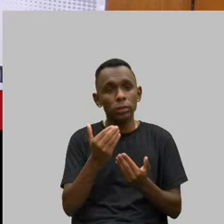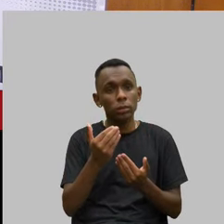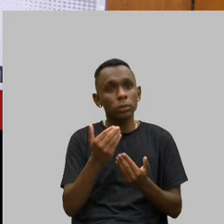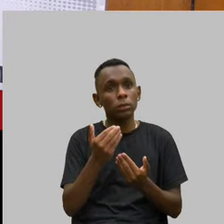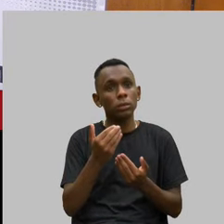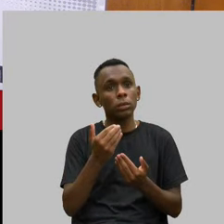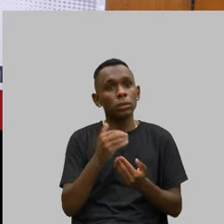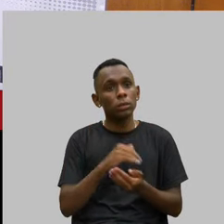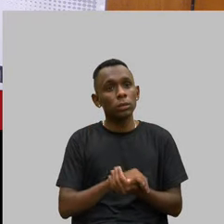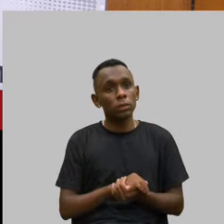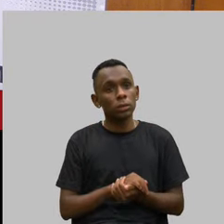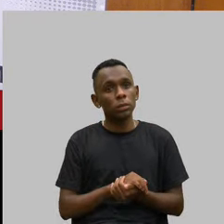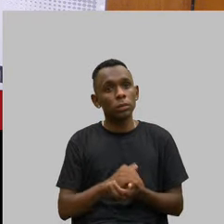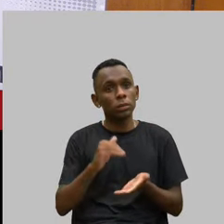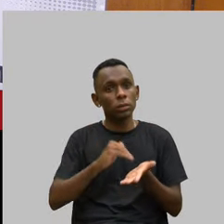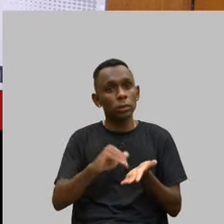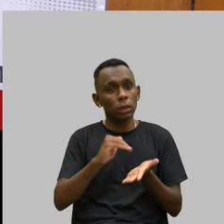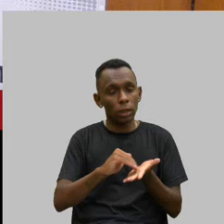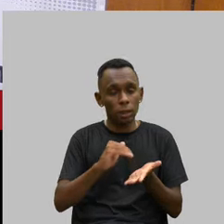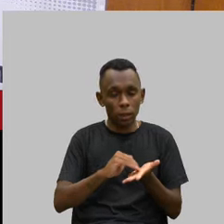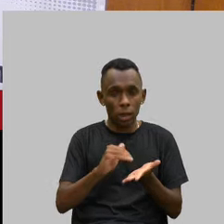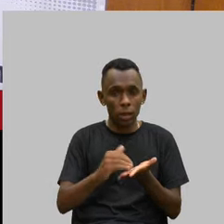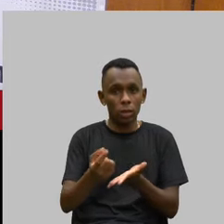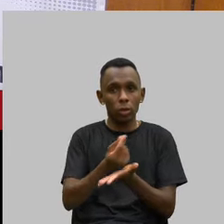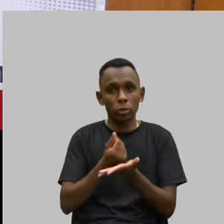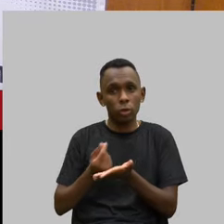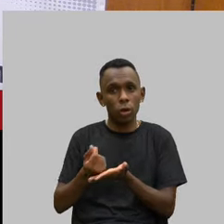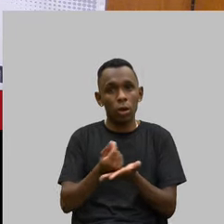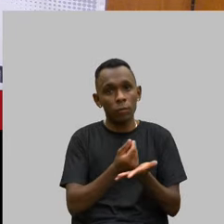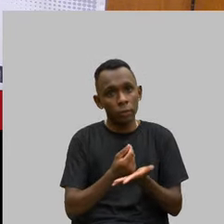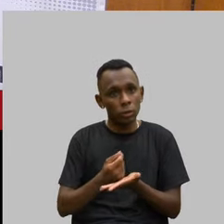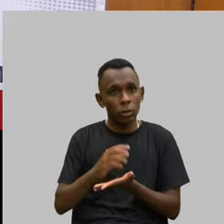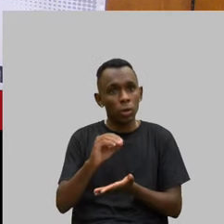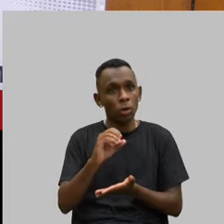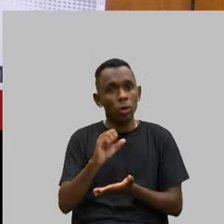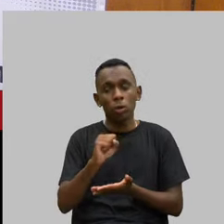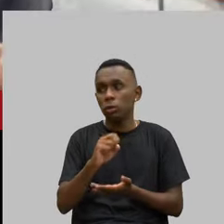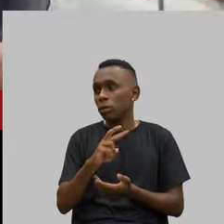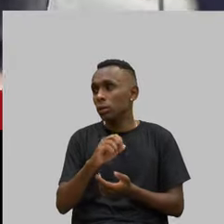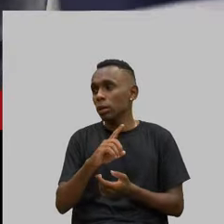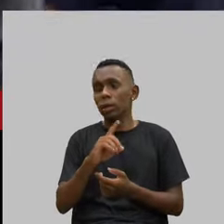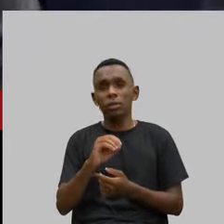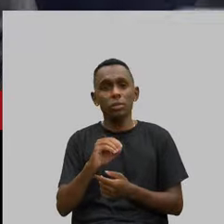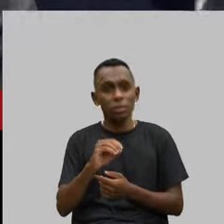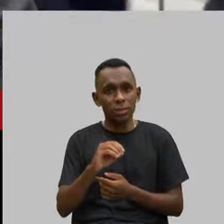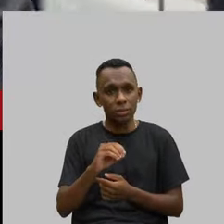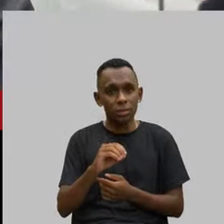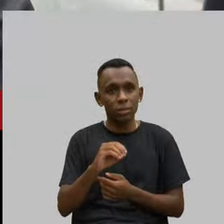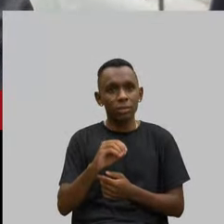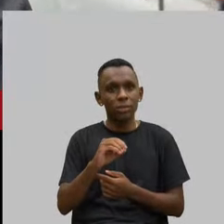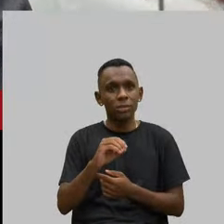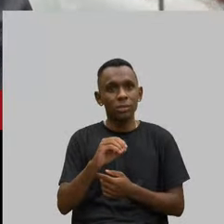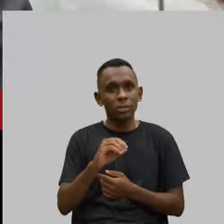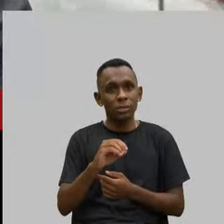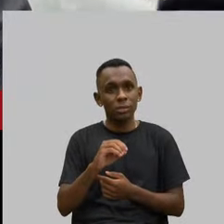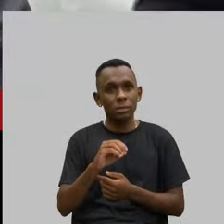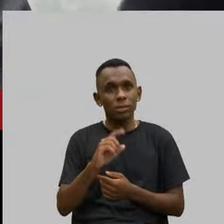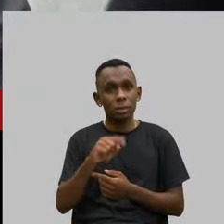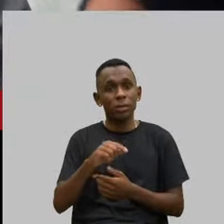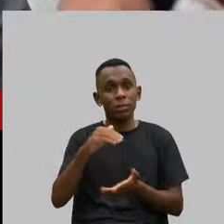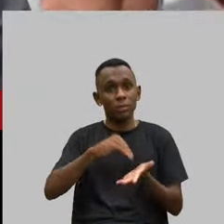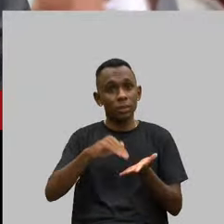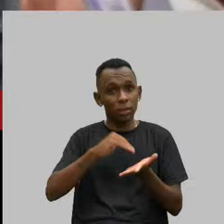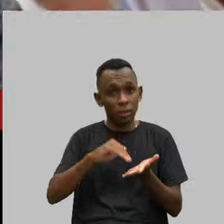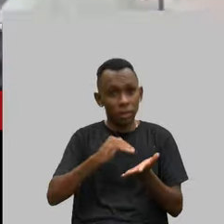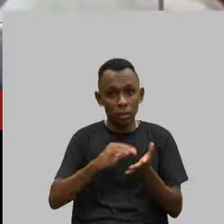ag Secret da aqui Desde da época do Gustavo eu falo que é uma secretaria sempre